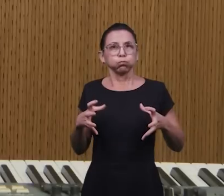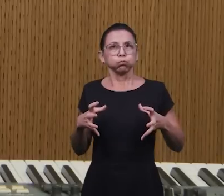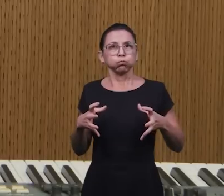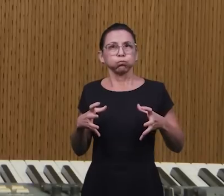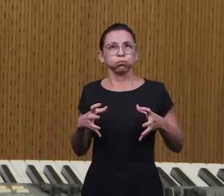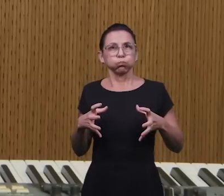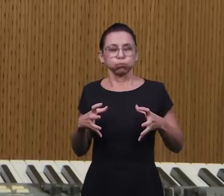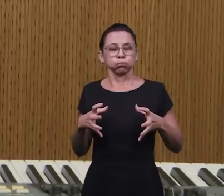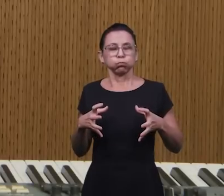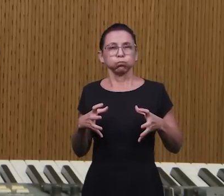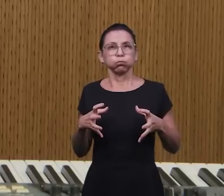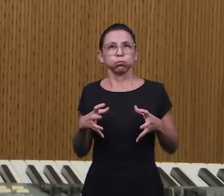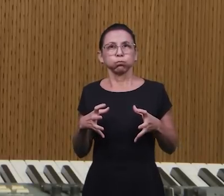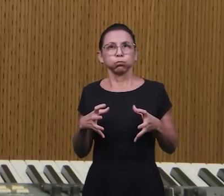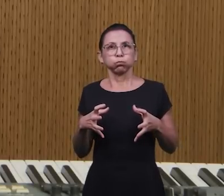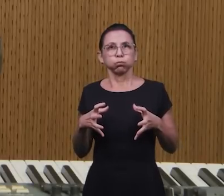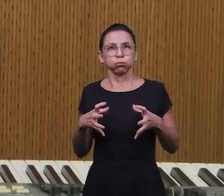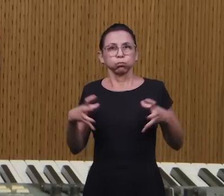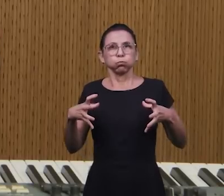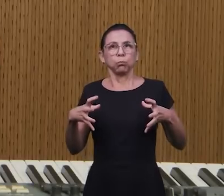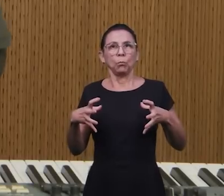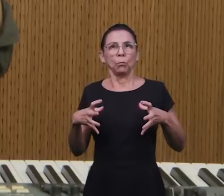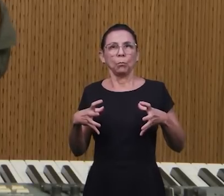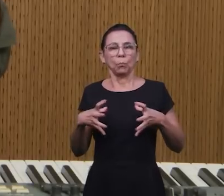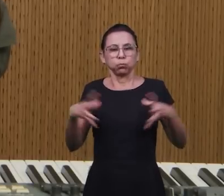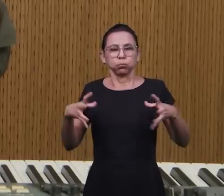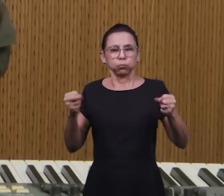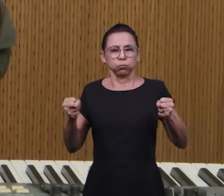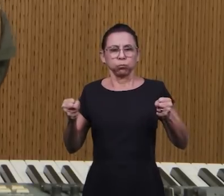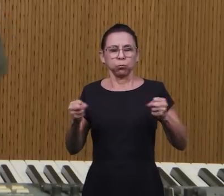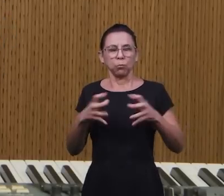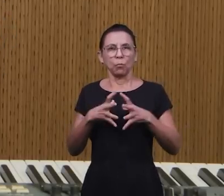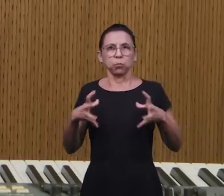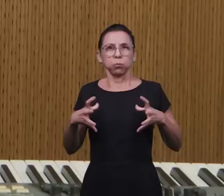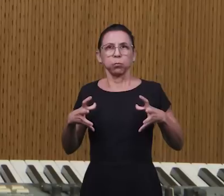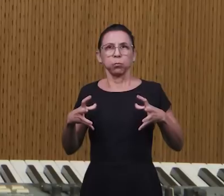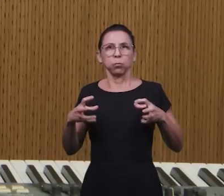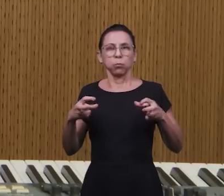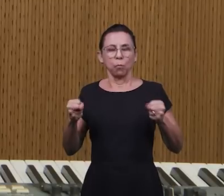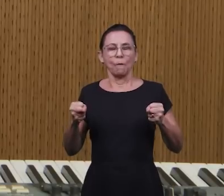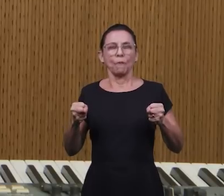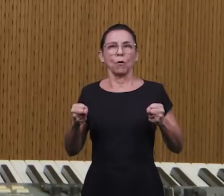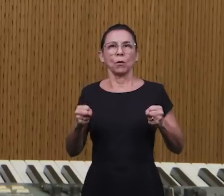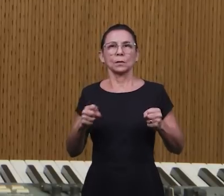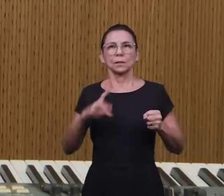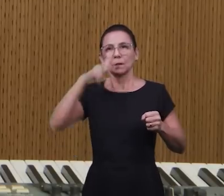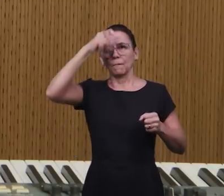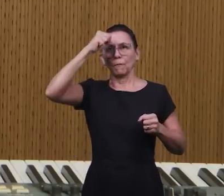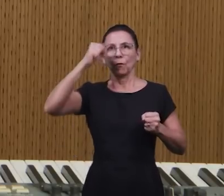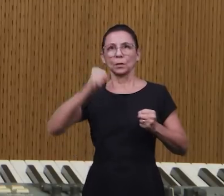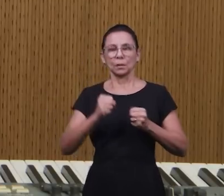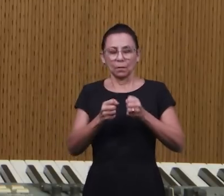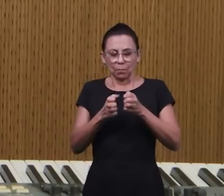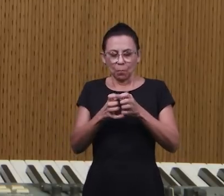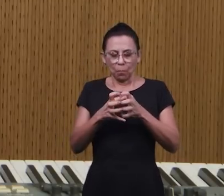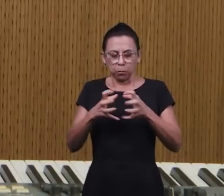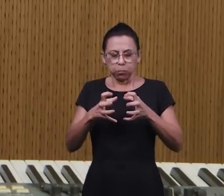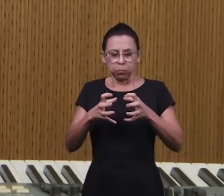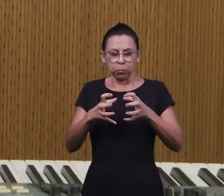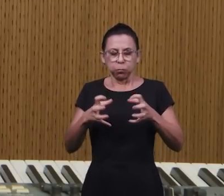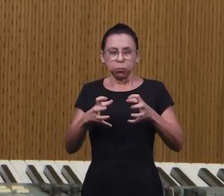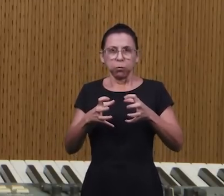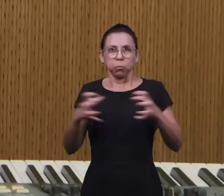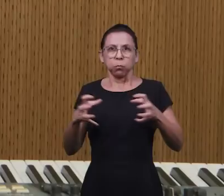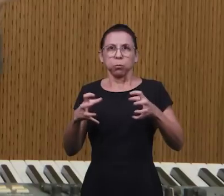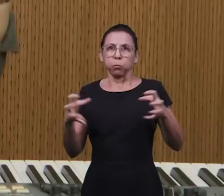contrair e ficar. Contrair e ficar, contrair e ficar, contrair e ficar. Isso é treino de resistência. Você pode começar